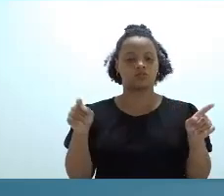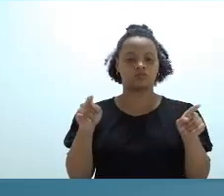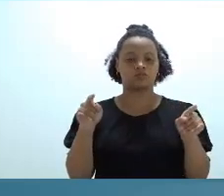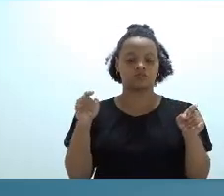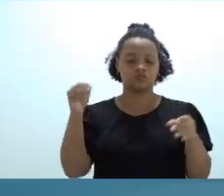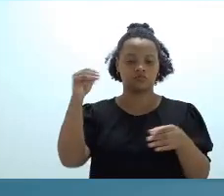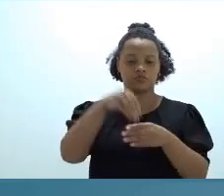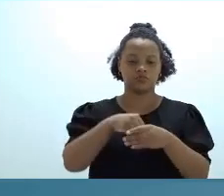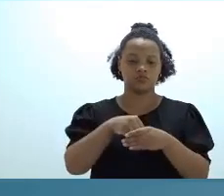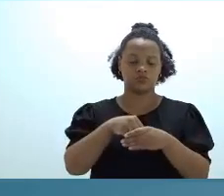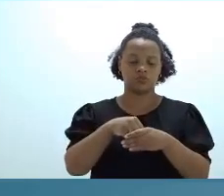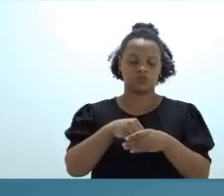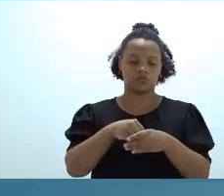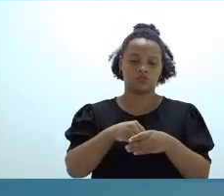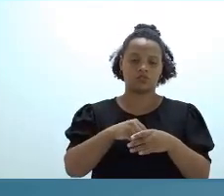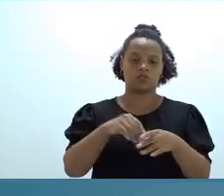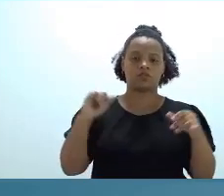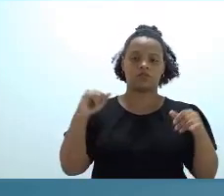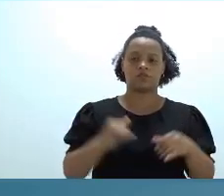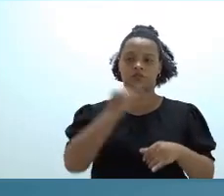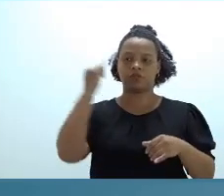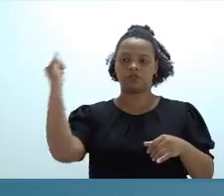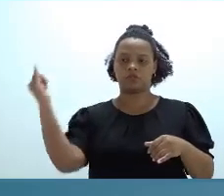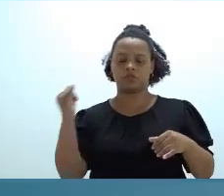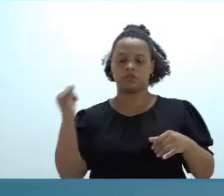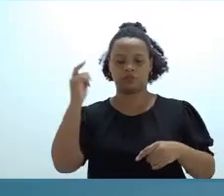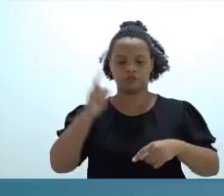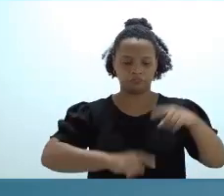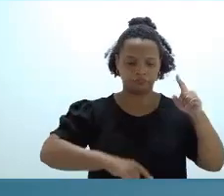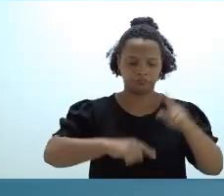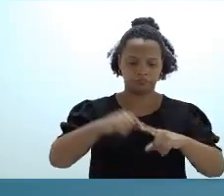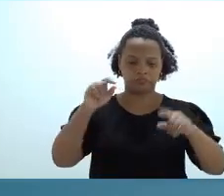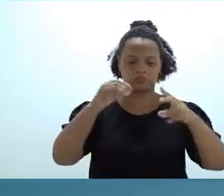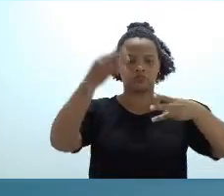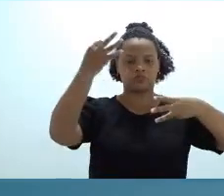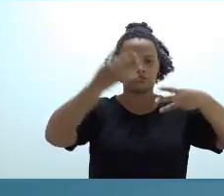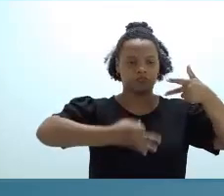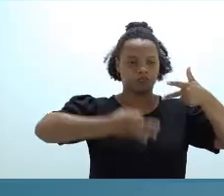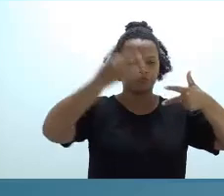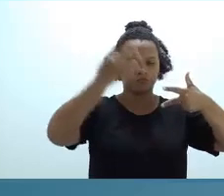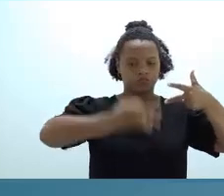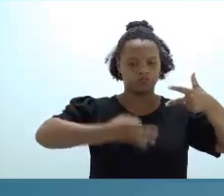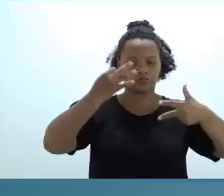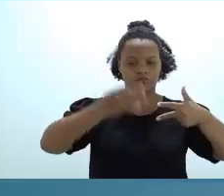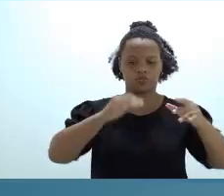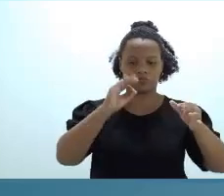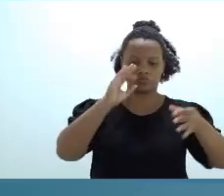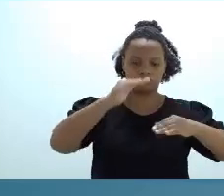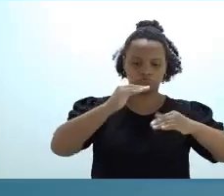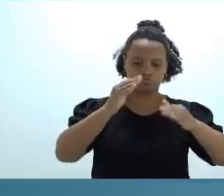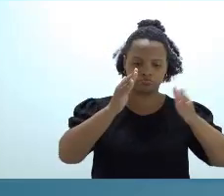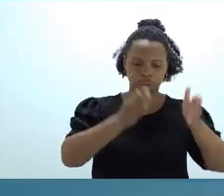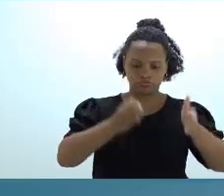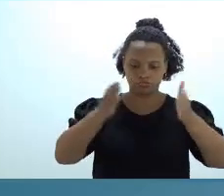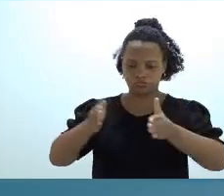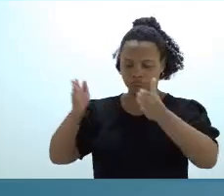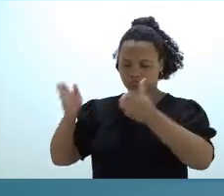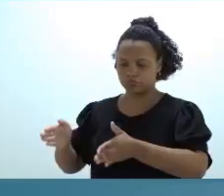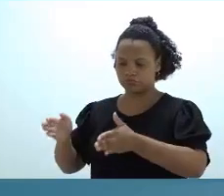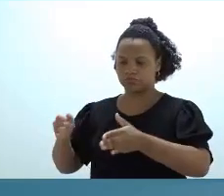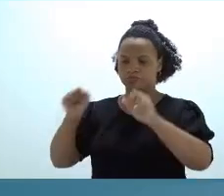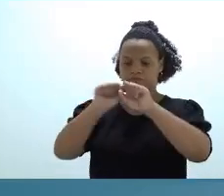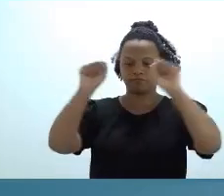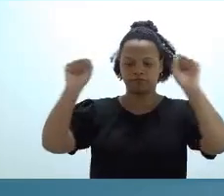importante instrumento do Poder Judiciário para estruturar e organizar suas unidades judiciais, inclusive prescrevendo